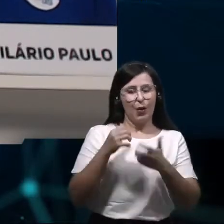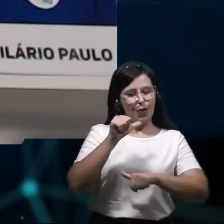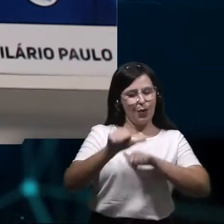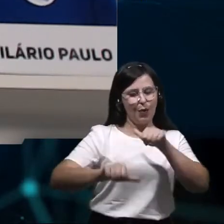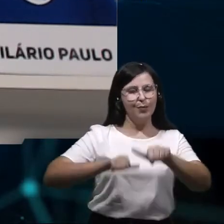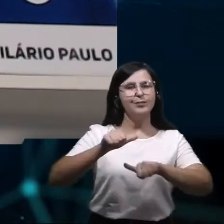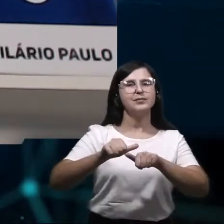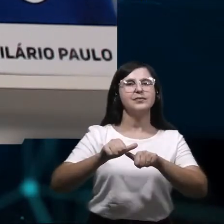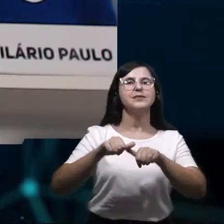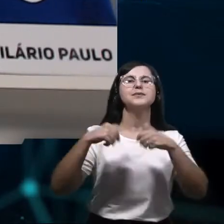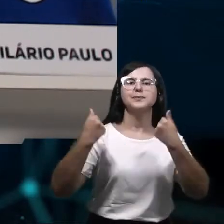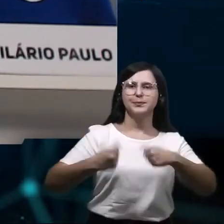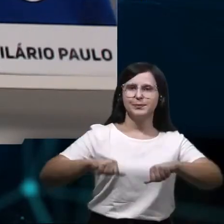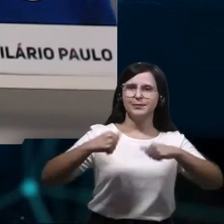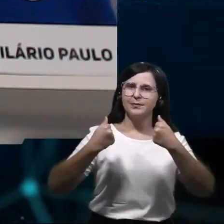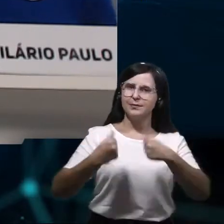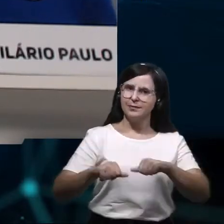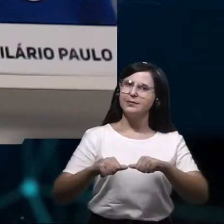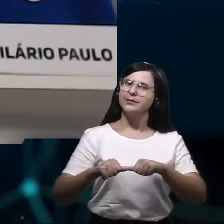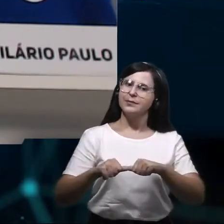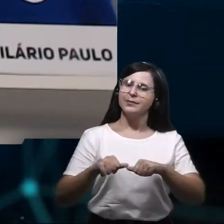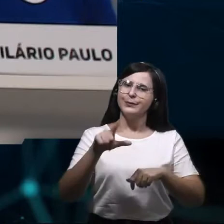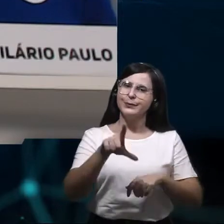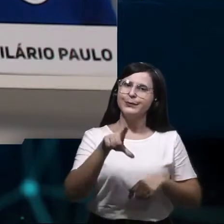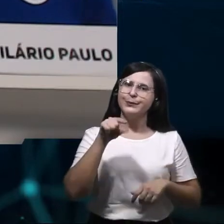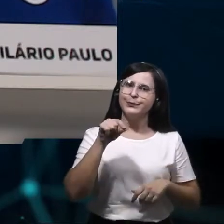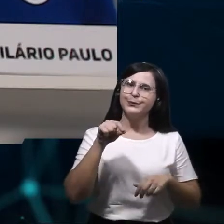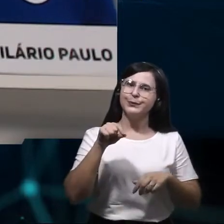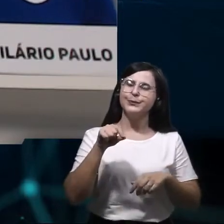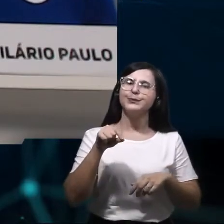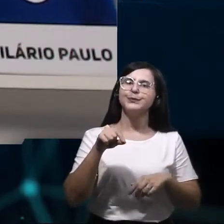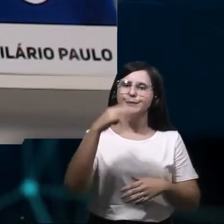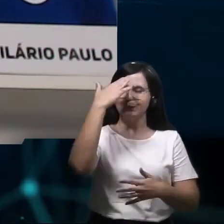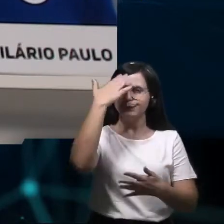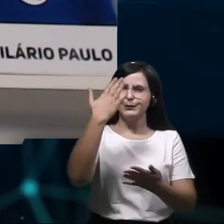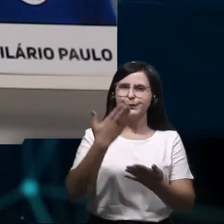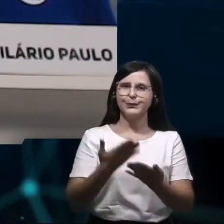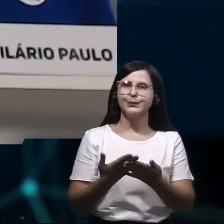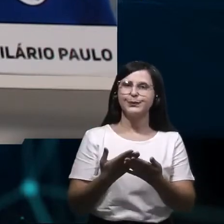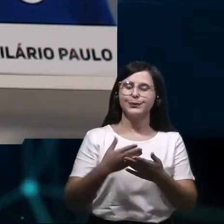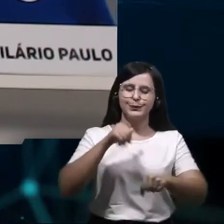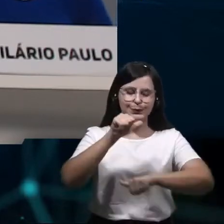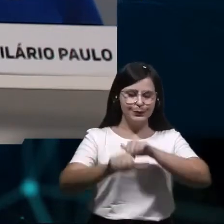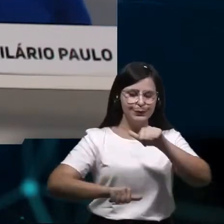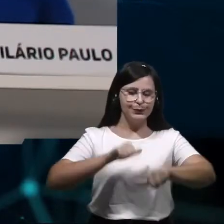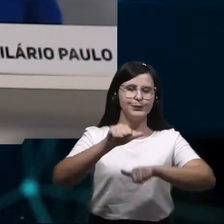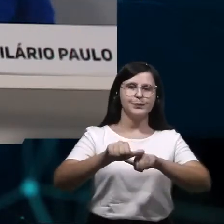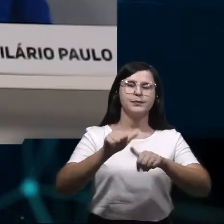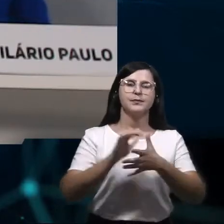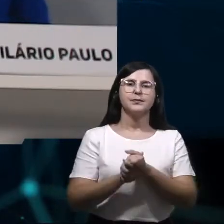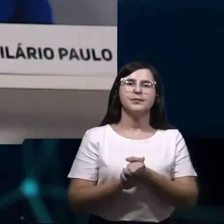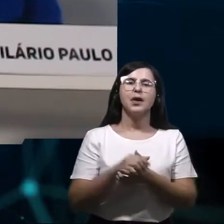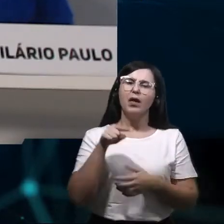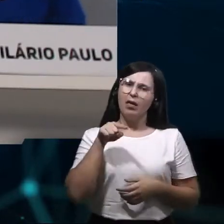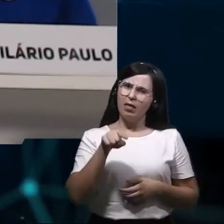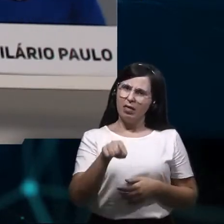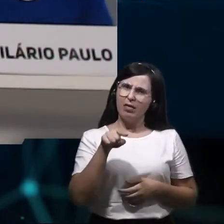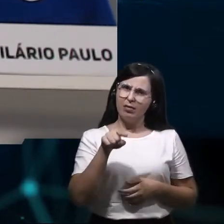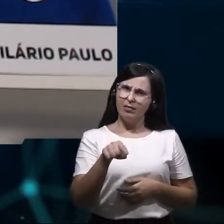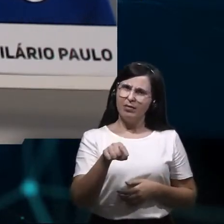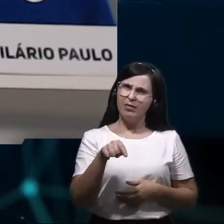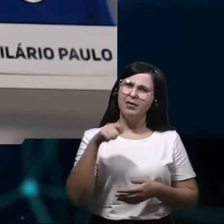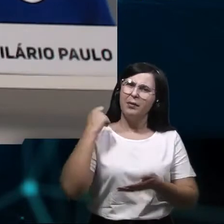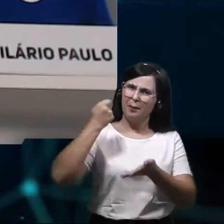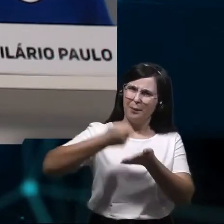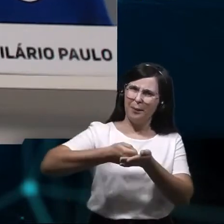que para andar no rumo certo tem que realmente a gente acreditar na mudança, o que tem que acontecer a mudança. Se ele vai continuar pagando salário